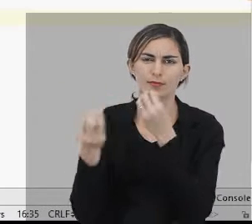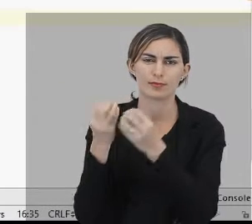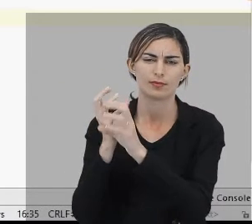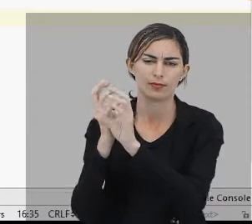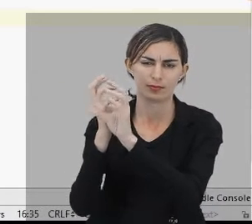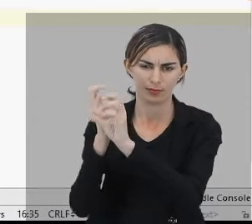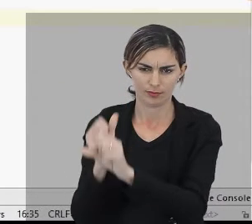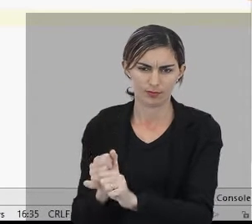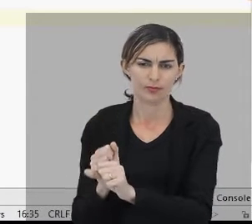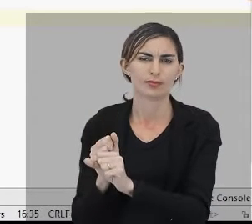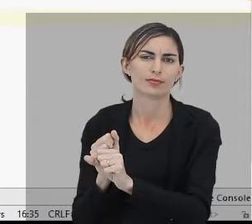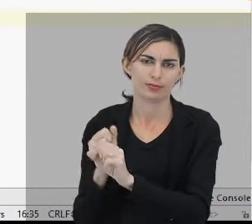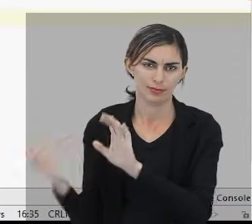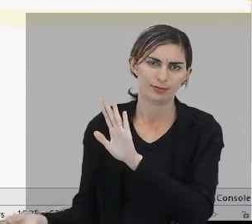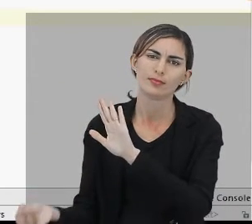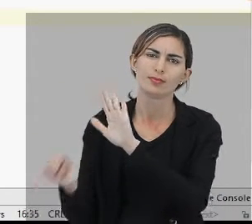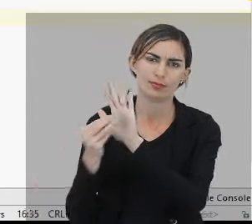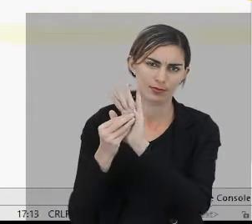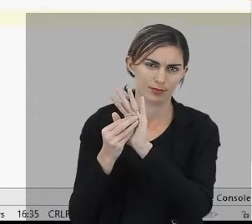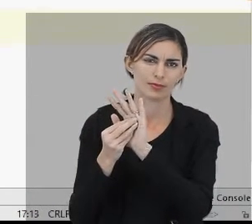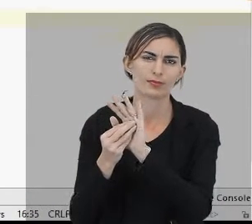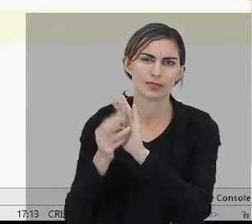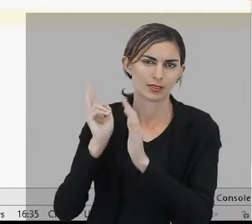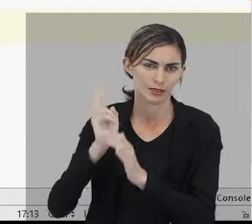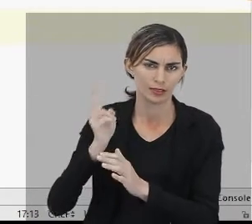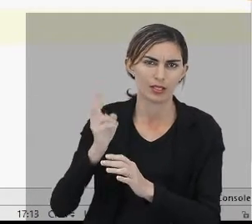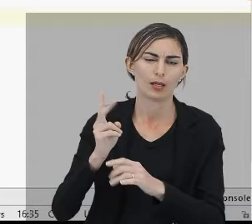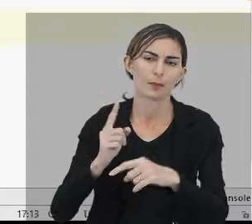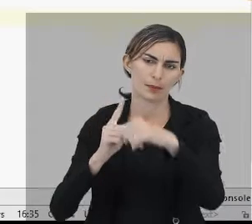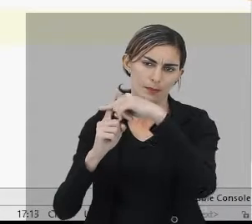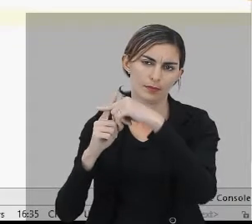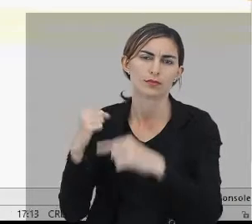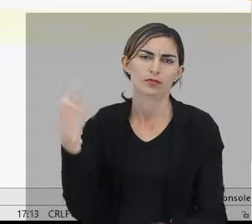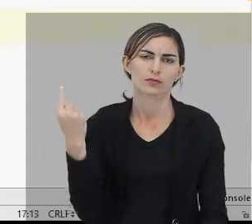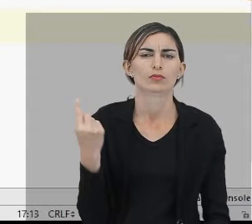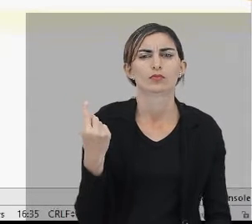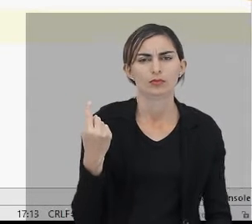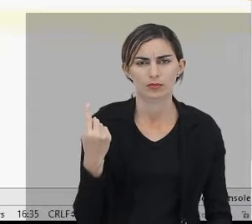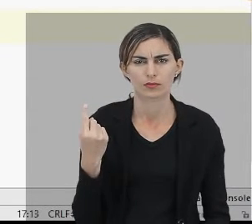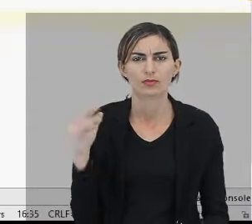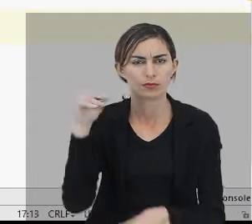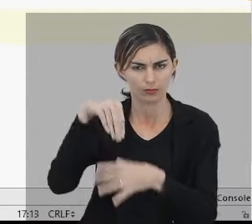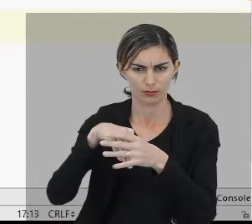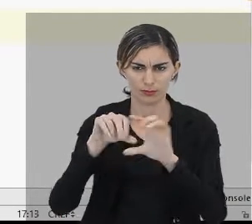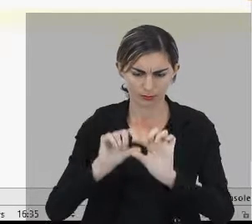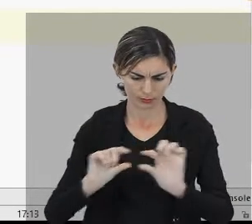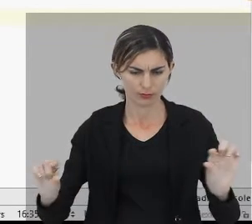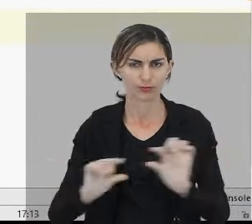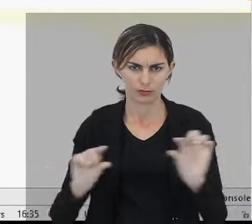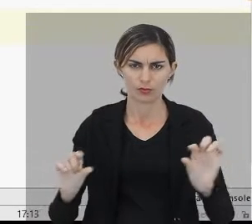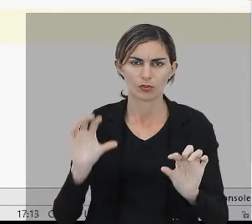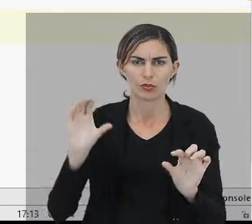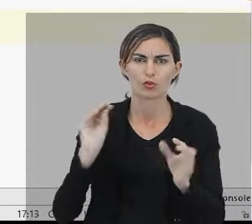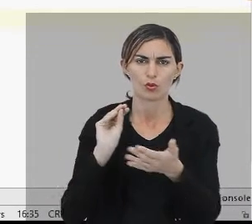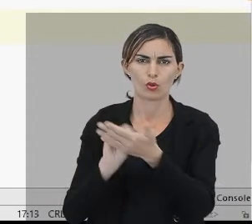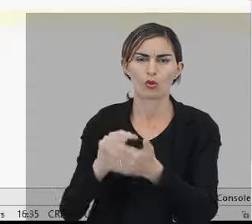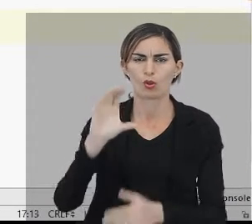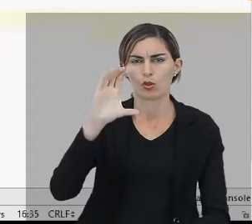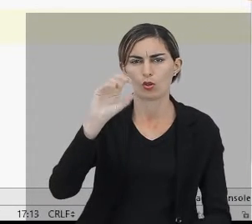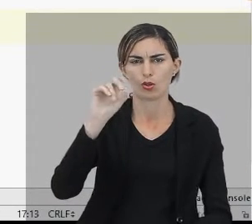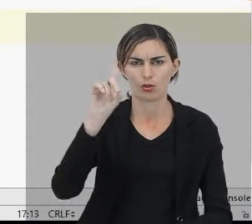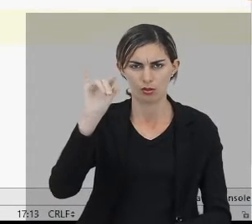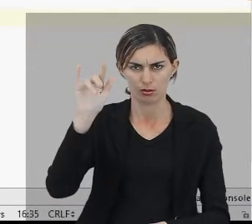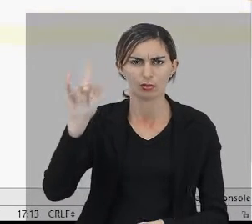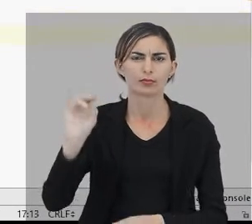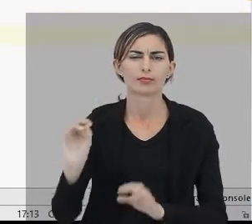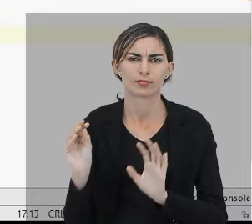no caso vai ser um incremento de i, sempre mais 1. Dentro do bloco, vamos colocar o código. Então,